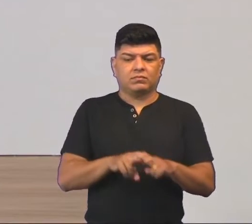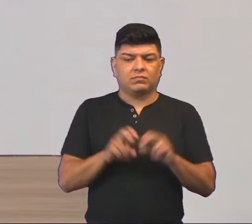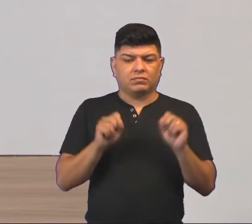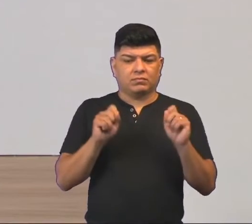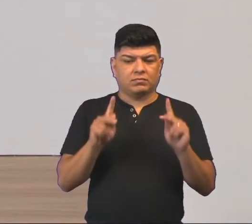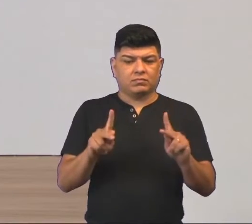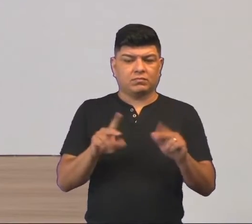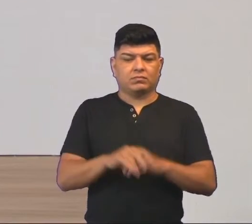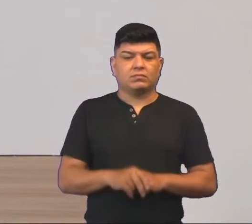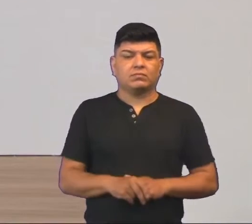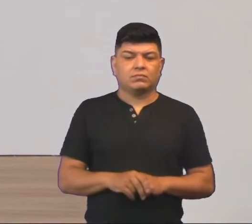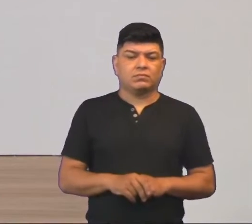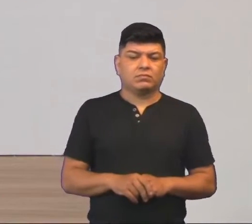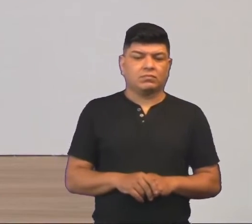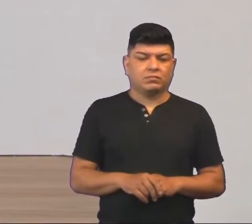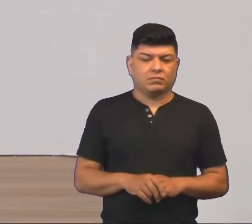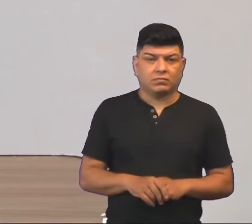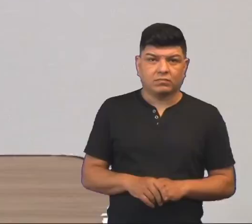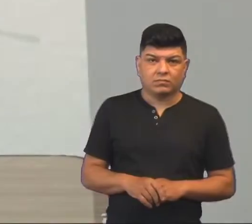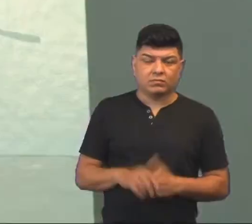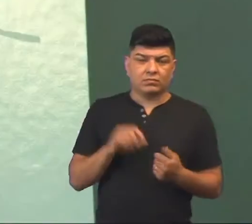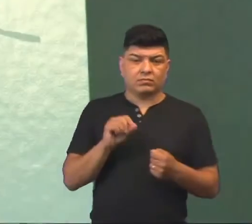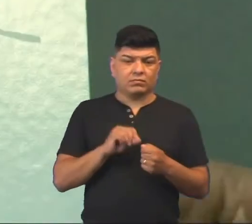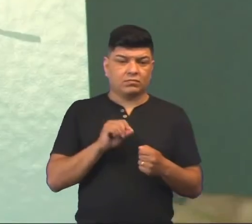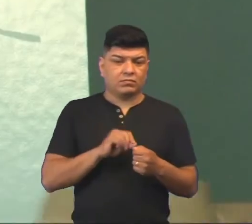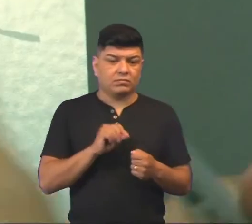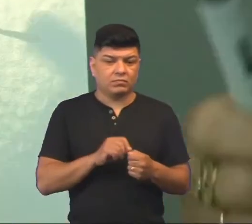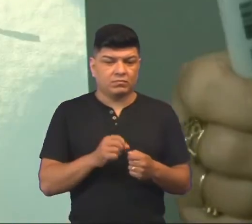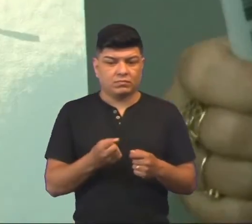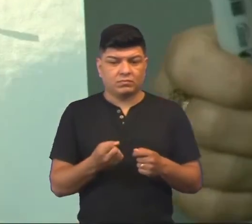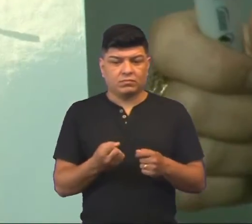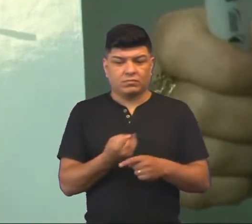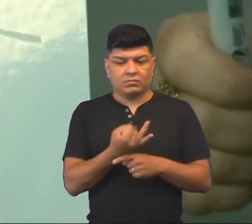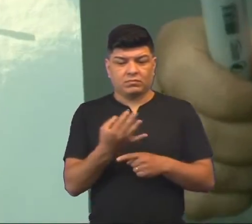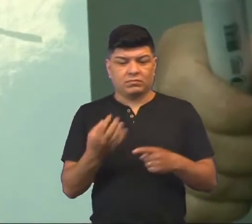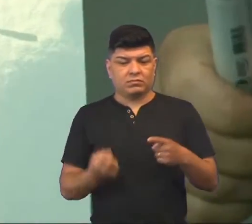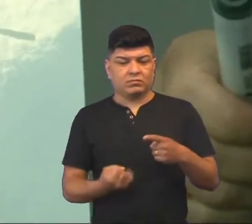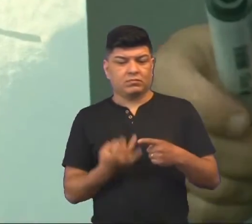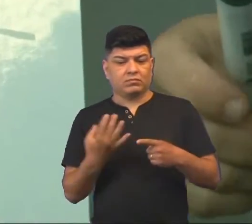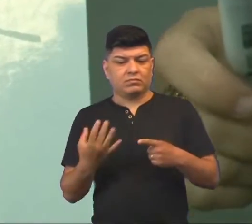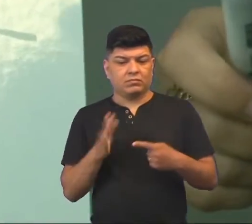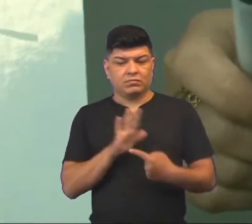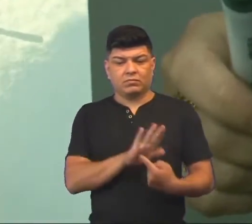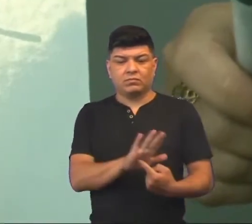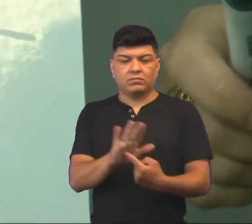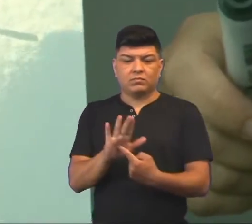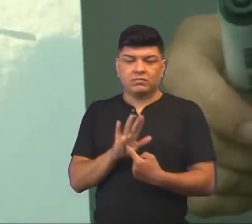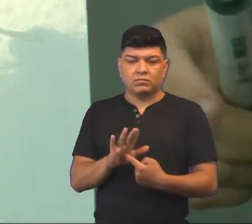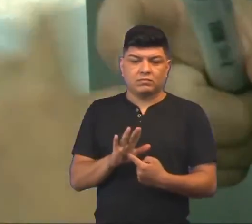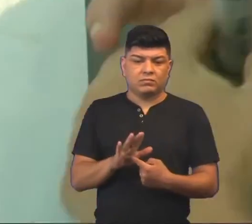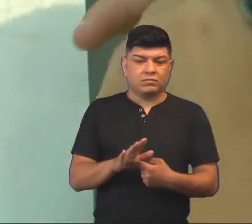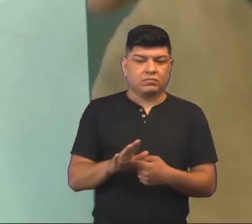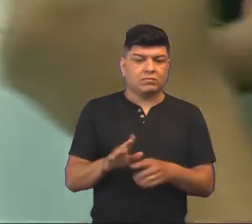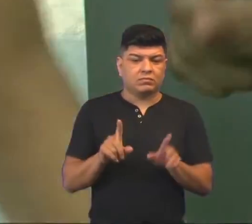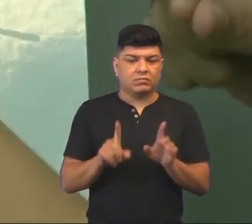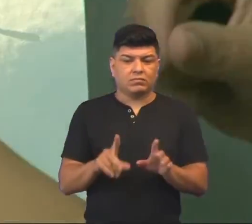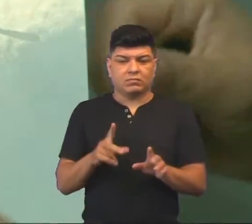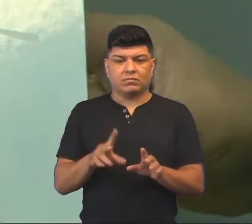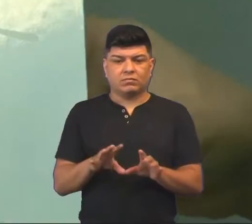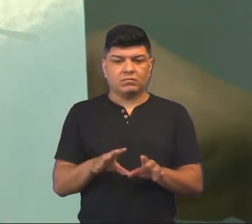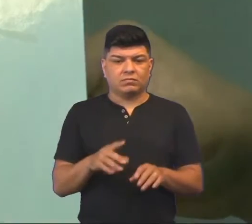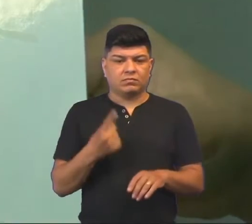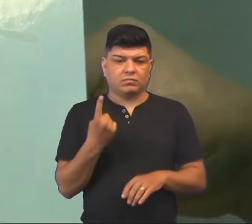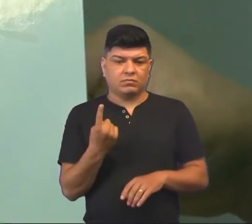Ok? Então, olha só. Eu faço essas frações dessa forma, essa representação, aí eu pego a